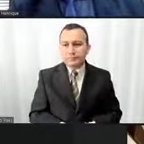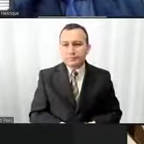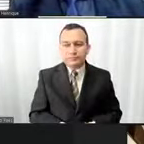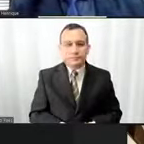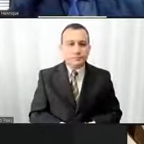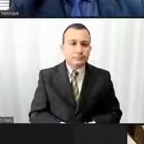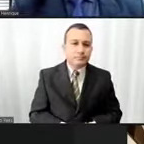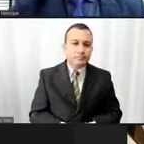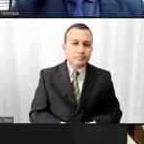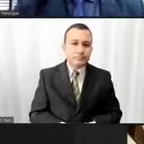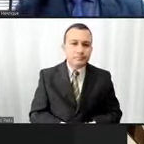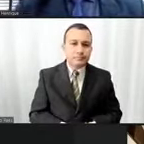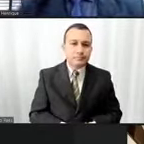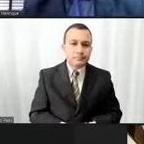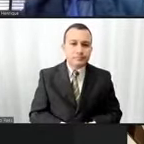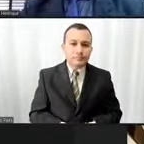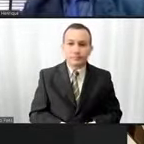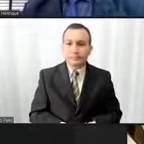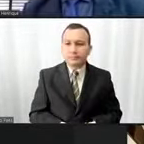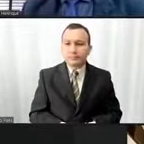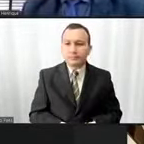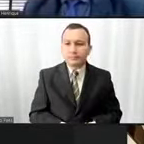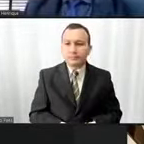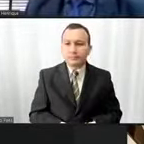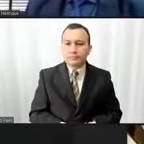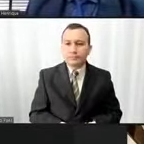Tem votação, eu não posso permitir.